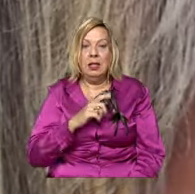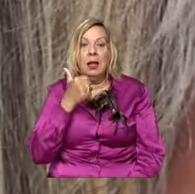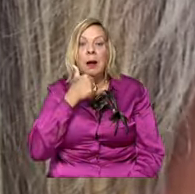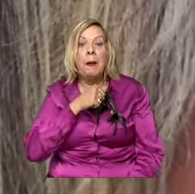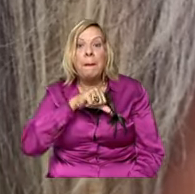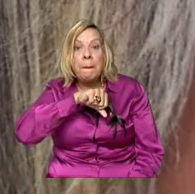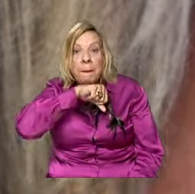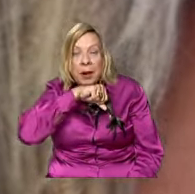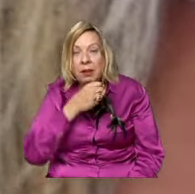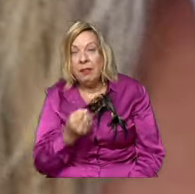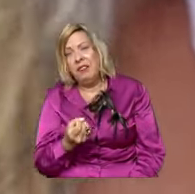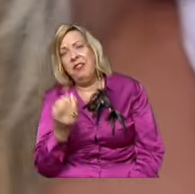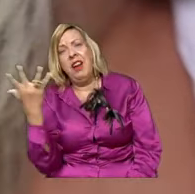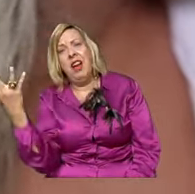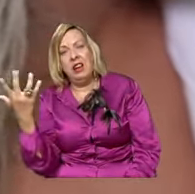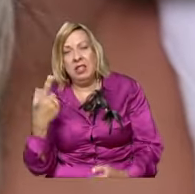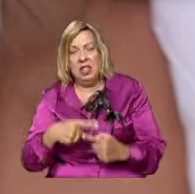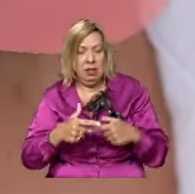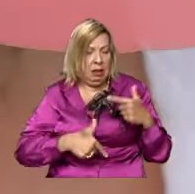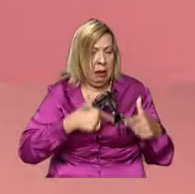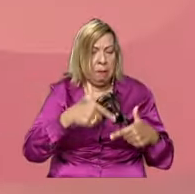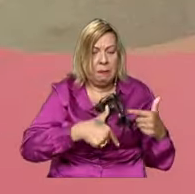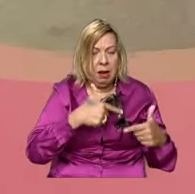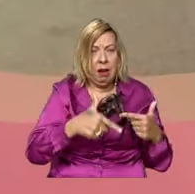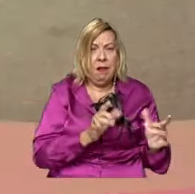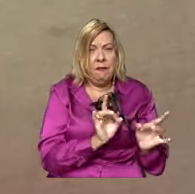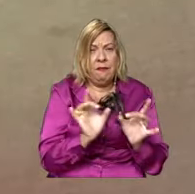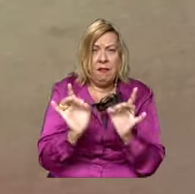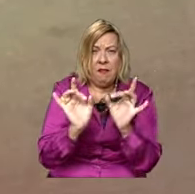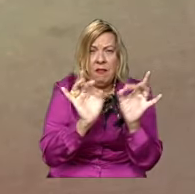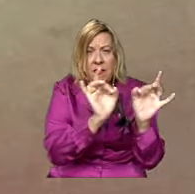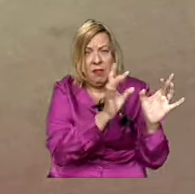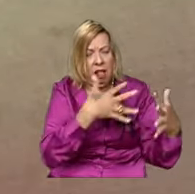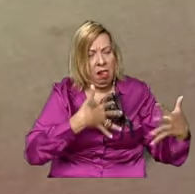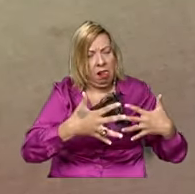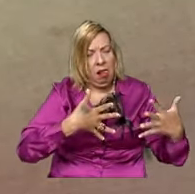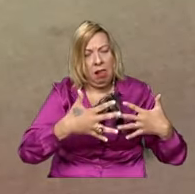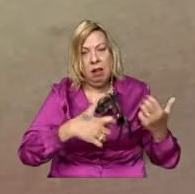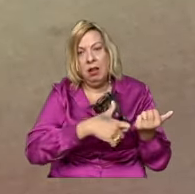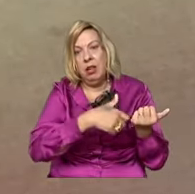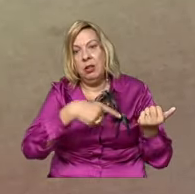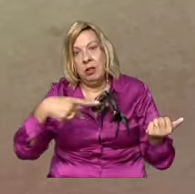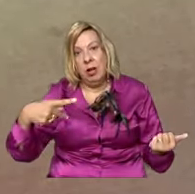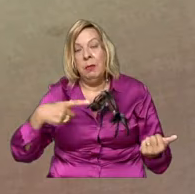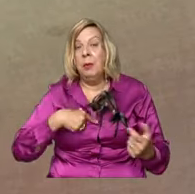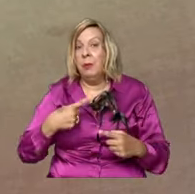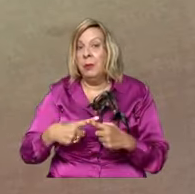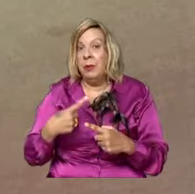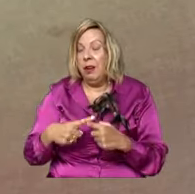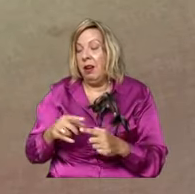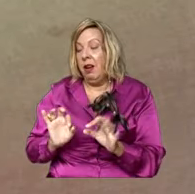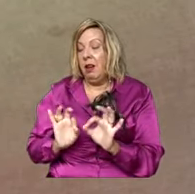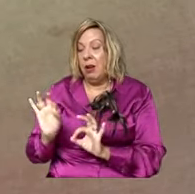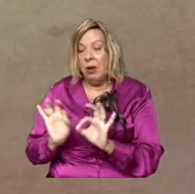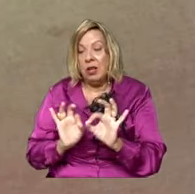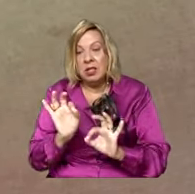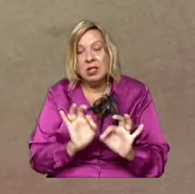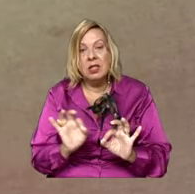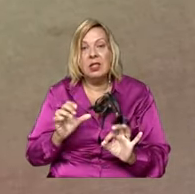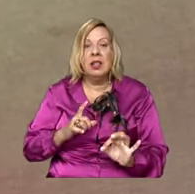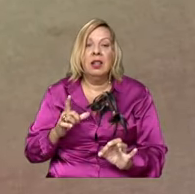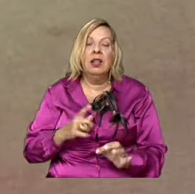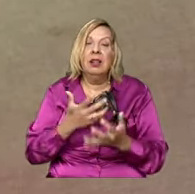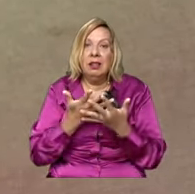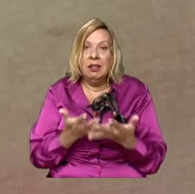comida na mesa para alimentar os seus filhos. Entre tantas versões que temos, né? Eu acho que a mais bonita para